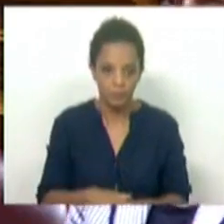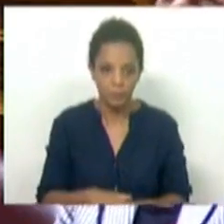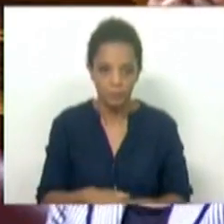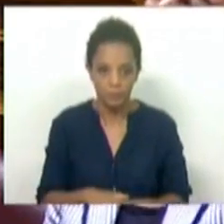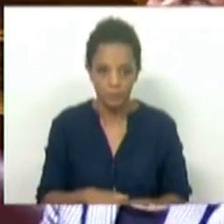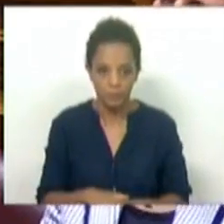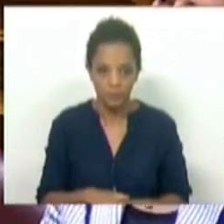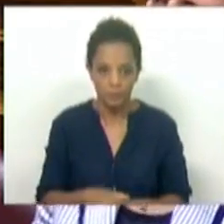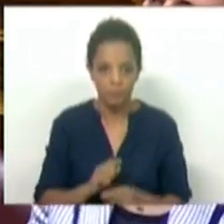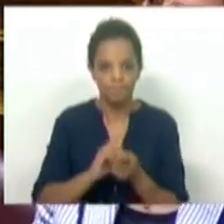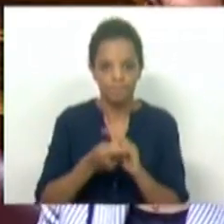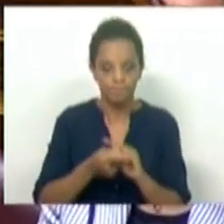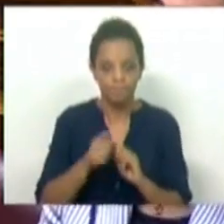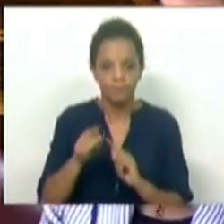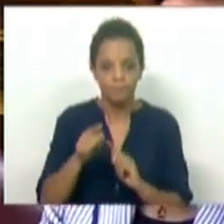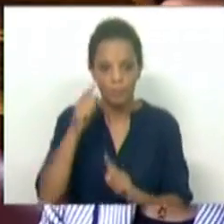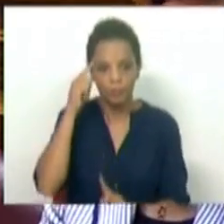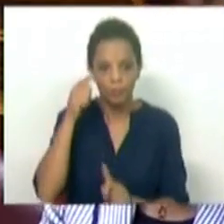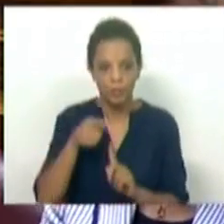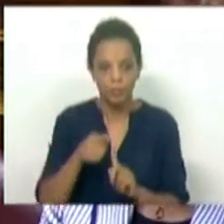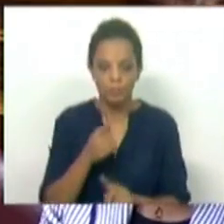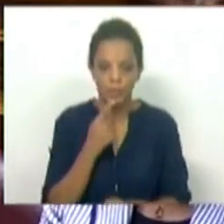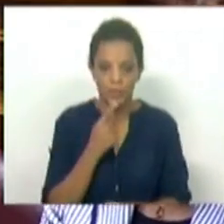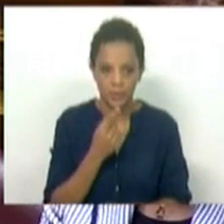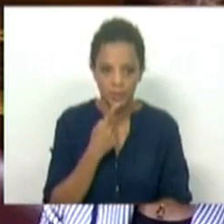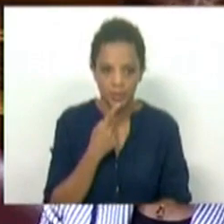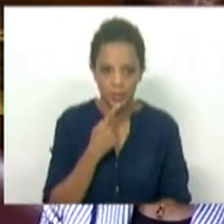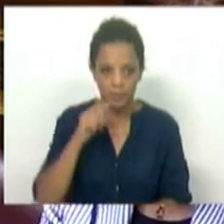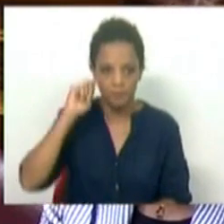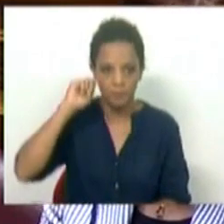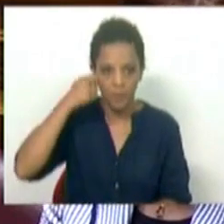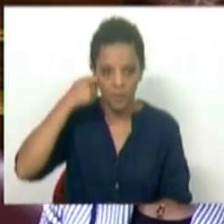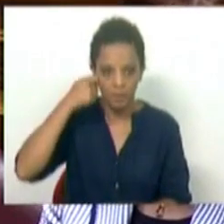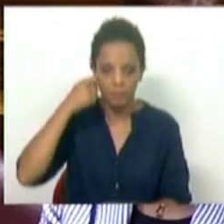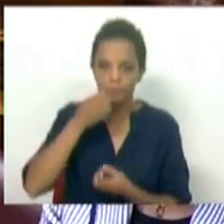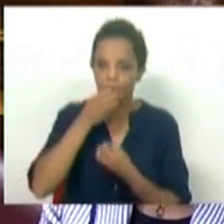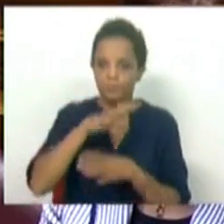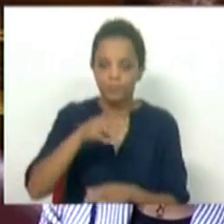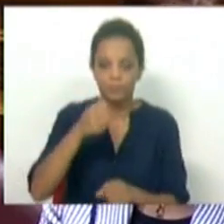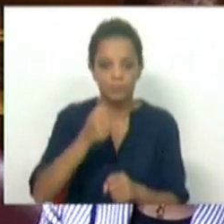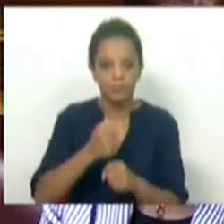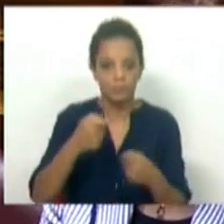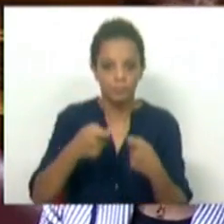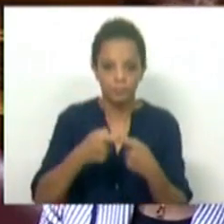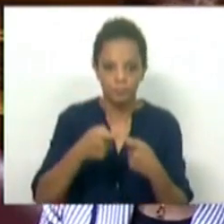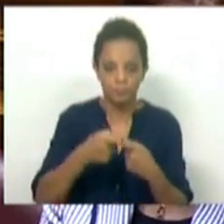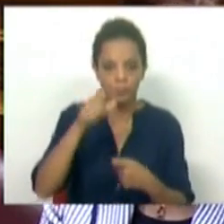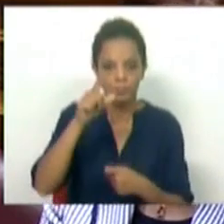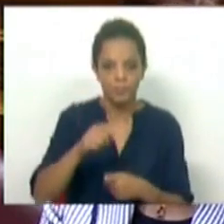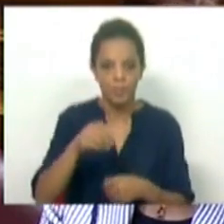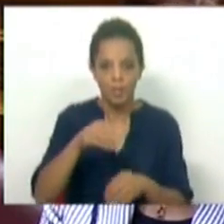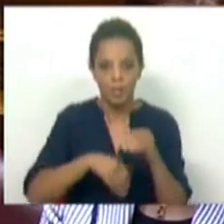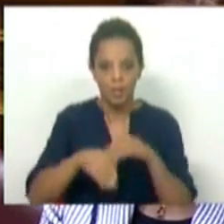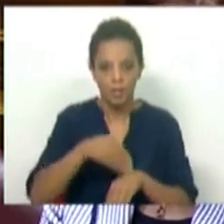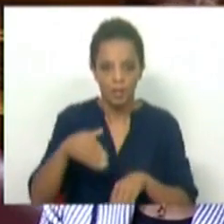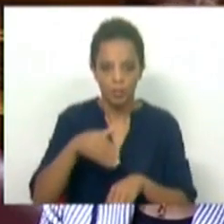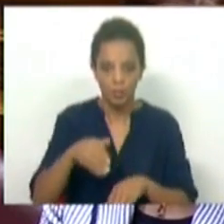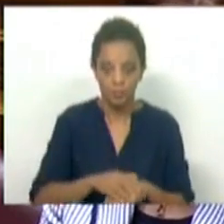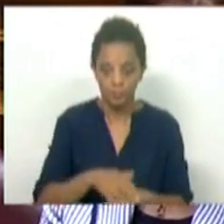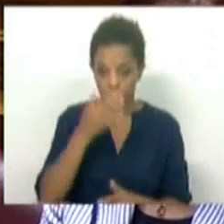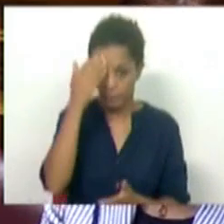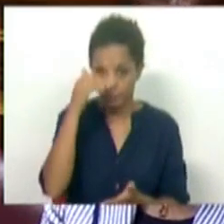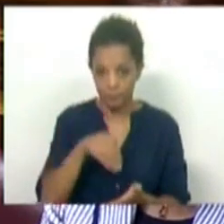com consequências contrárias ao pretendido, isto é, com consequências na perda de eficiência e participação no ato eleitoral.